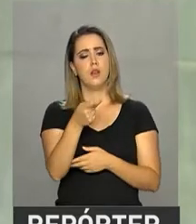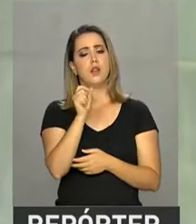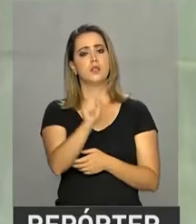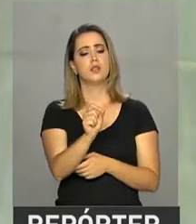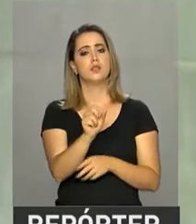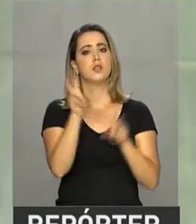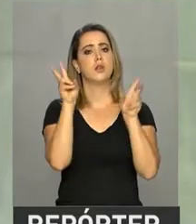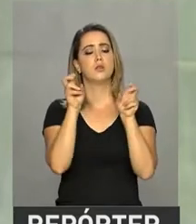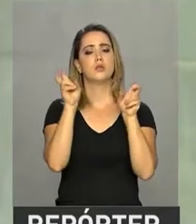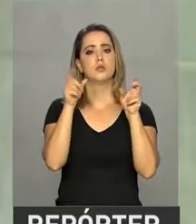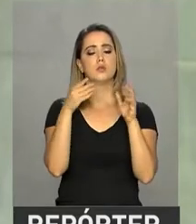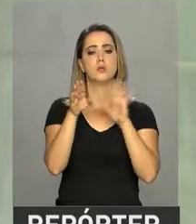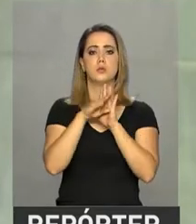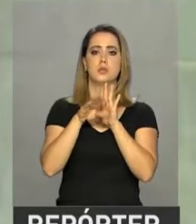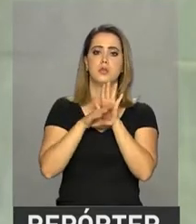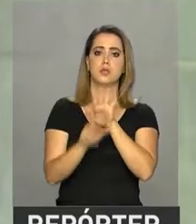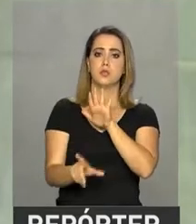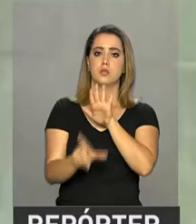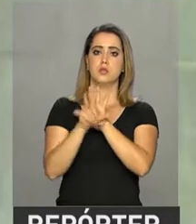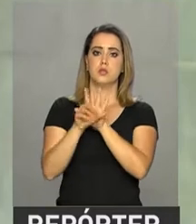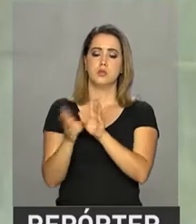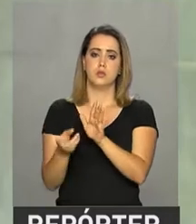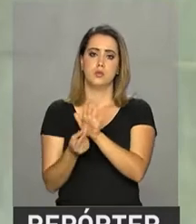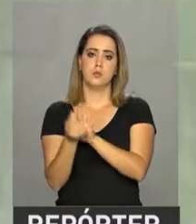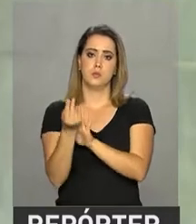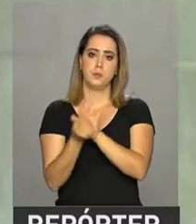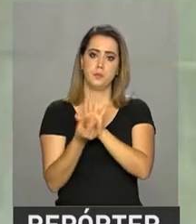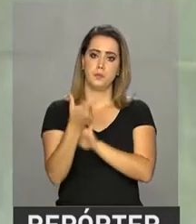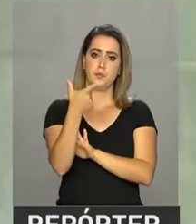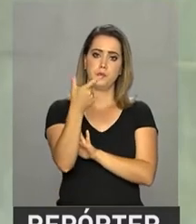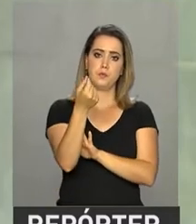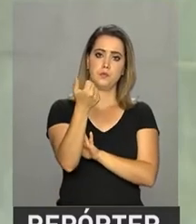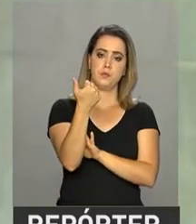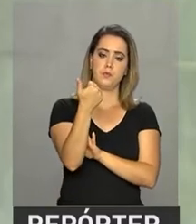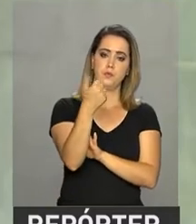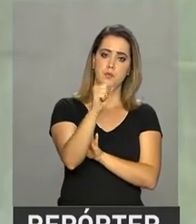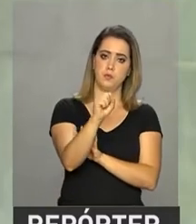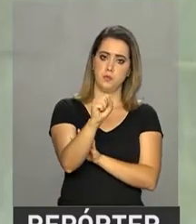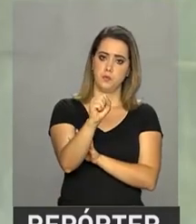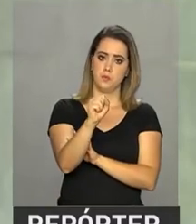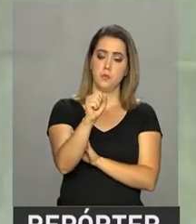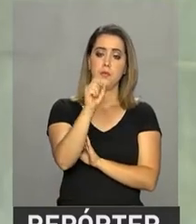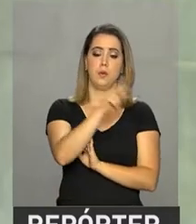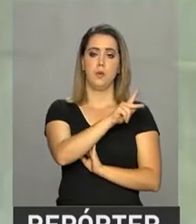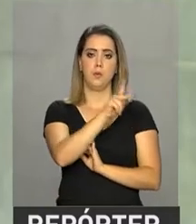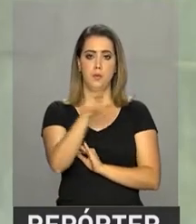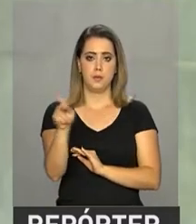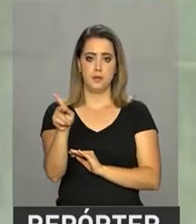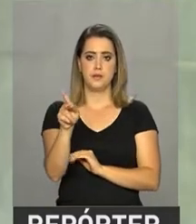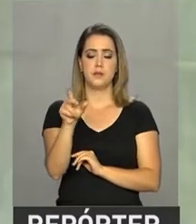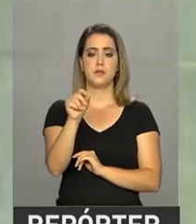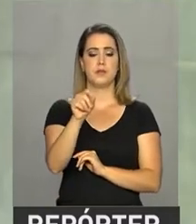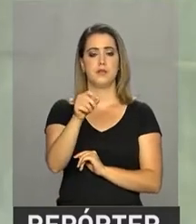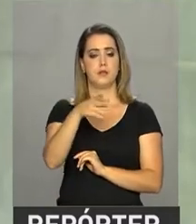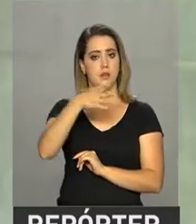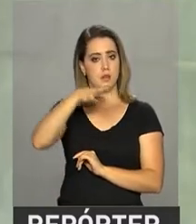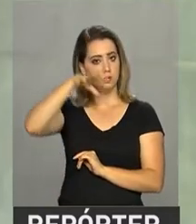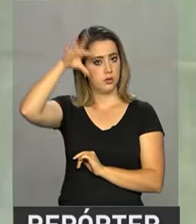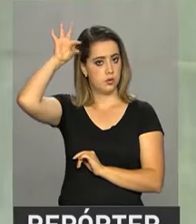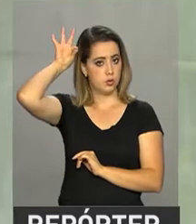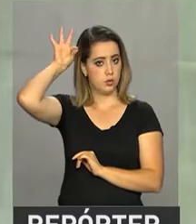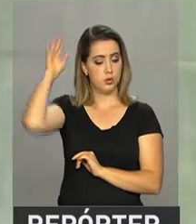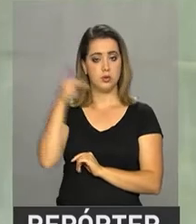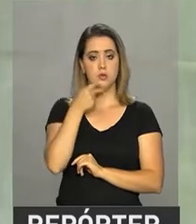o projeto de lei orçamentária anual de 2018 o presidente em exercício rodrigo maia